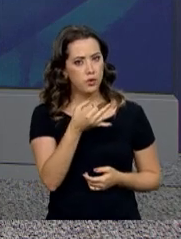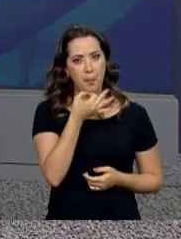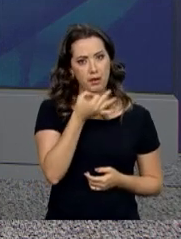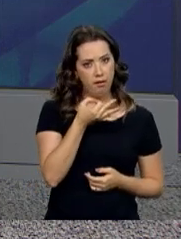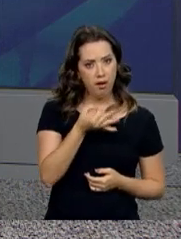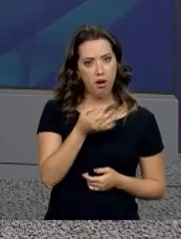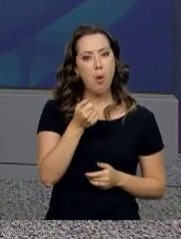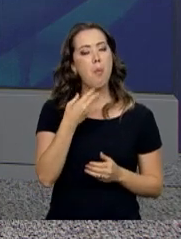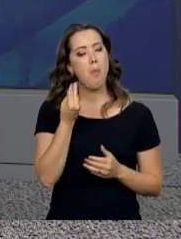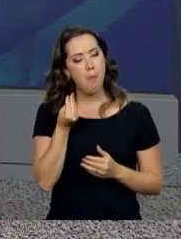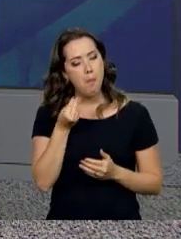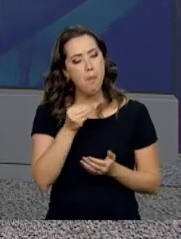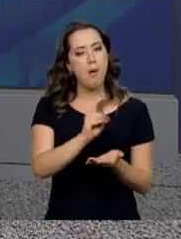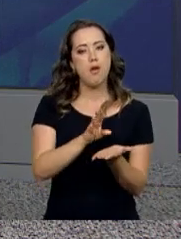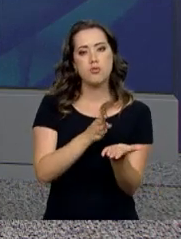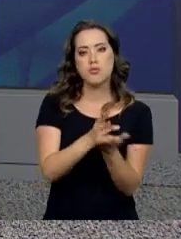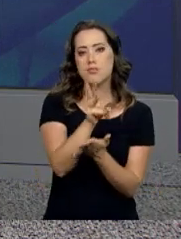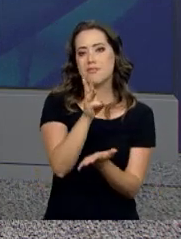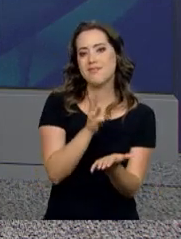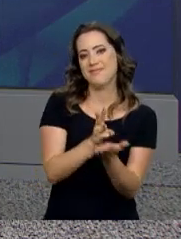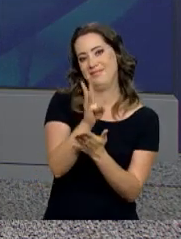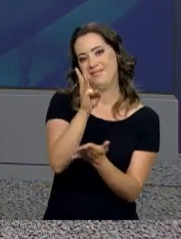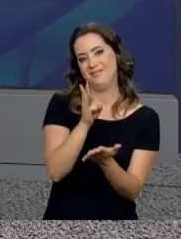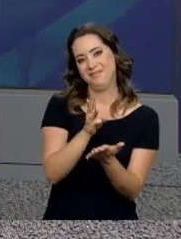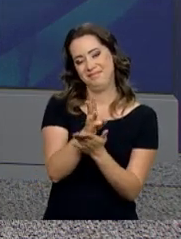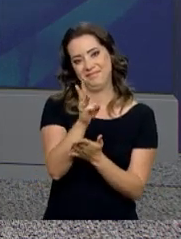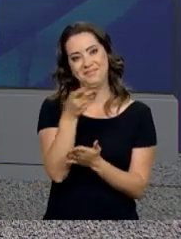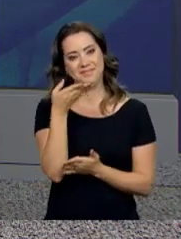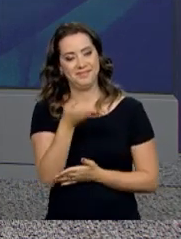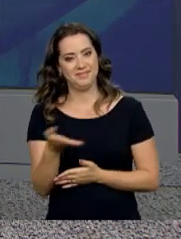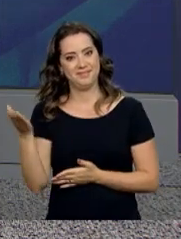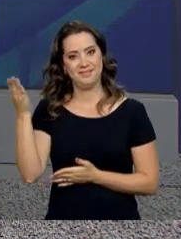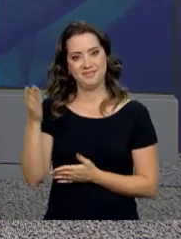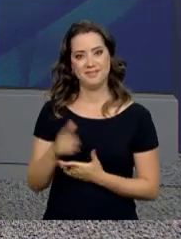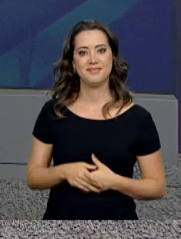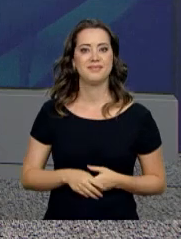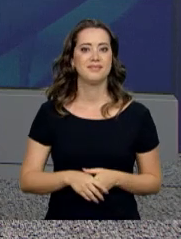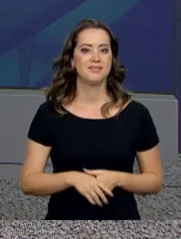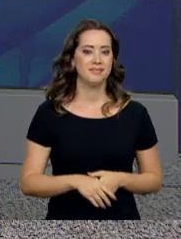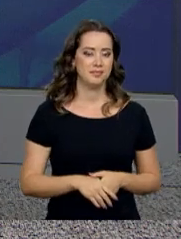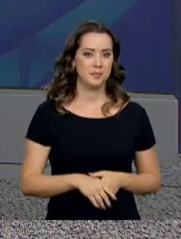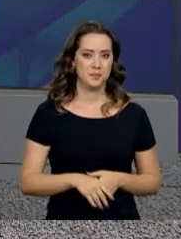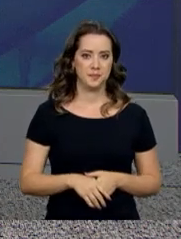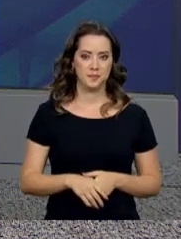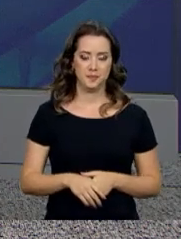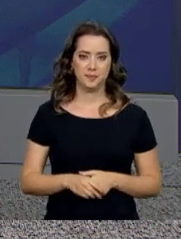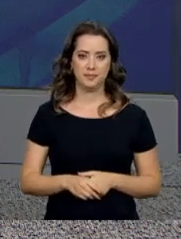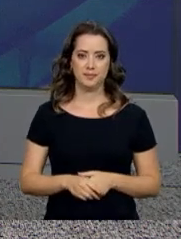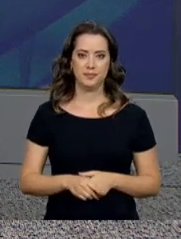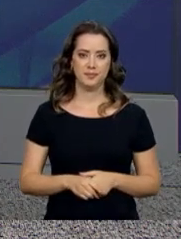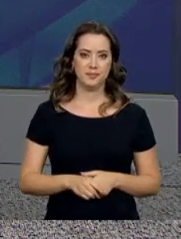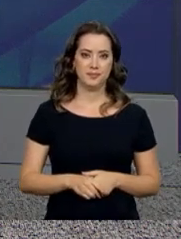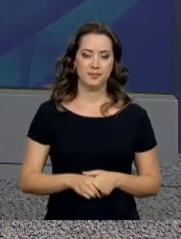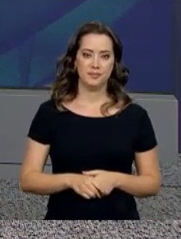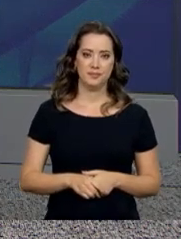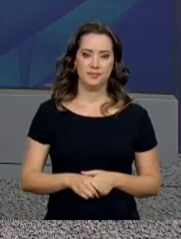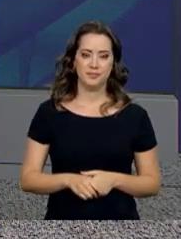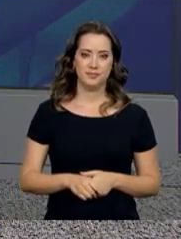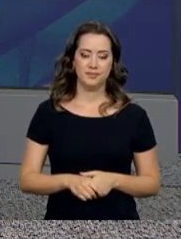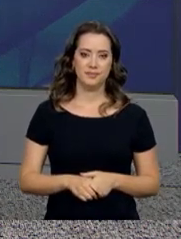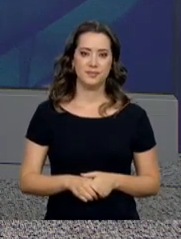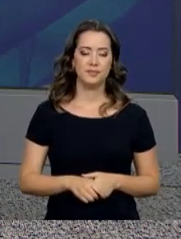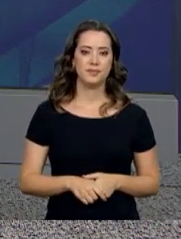e dúvidas sobre programas e ações do governo federal para o nosso ataque rápido o número é 6 199